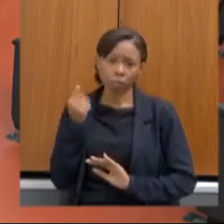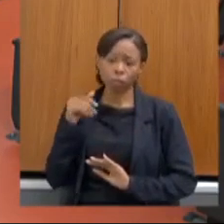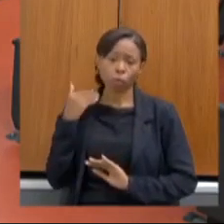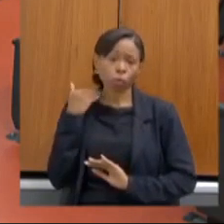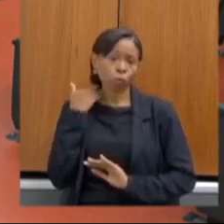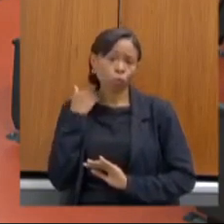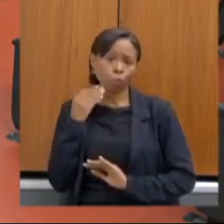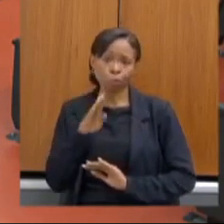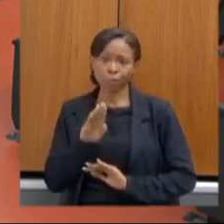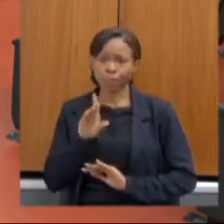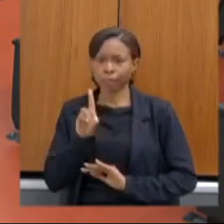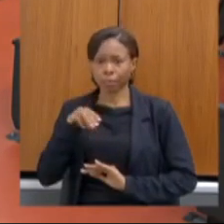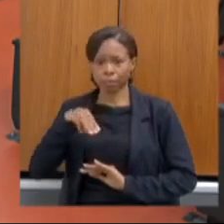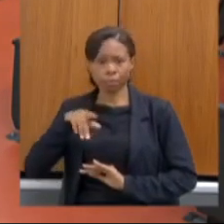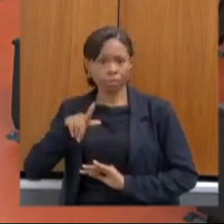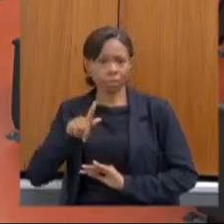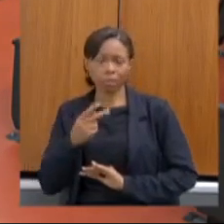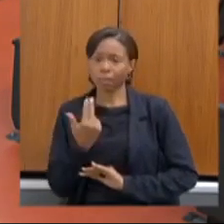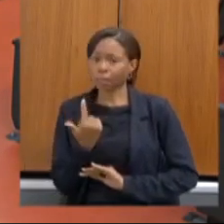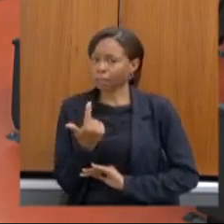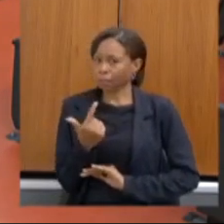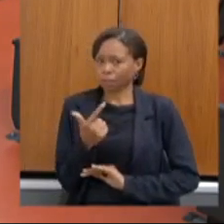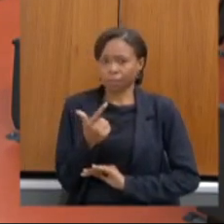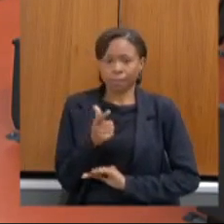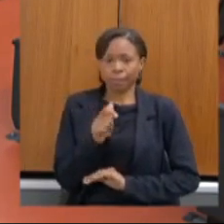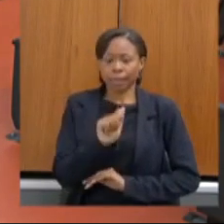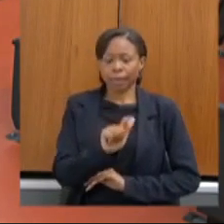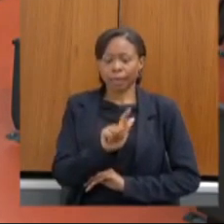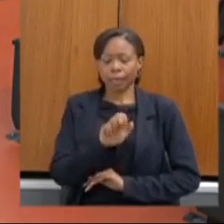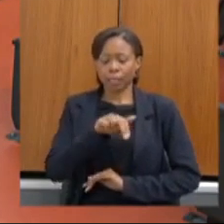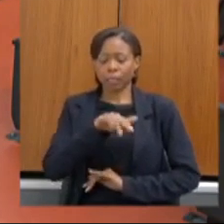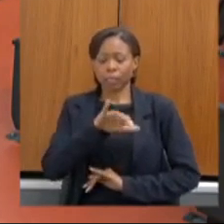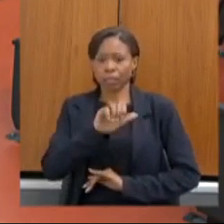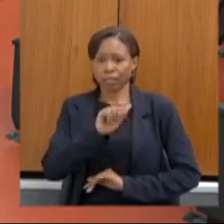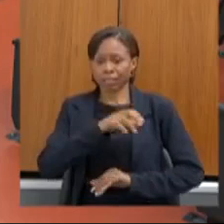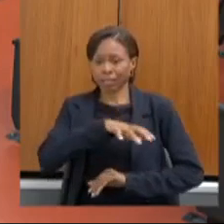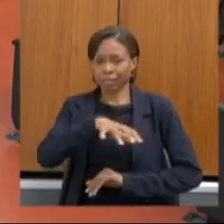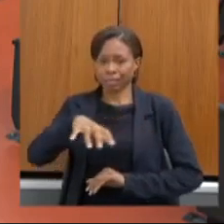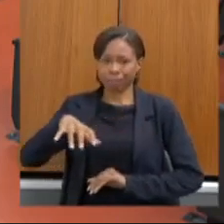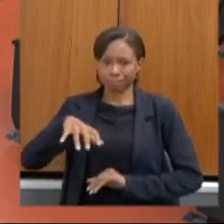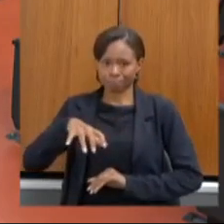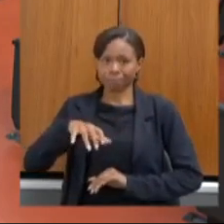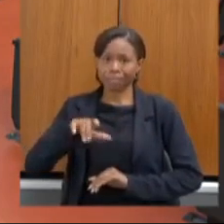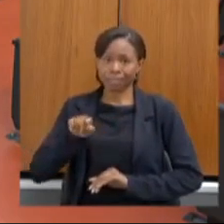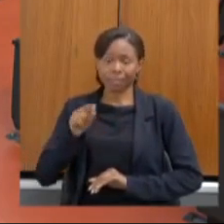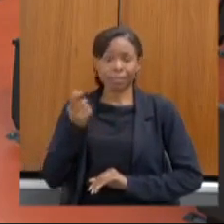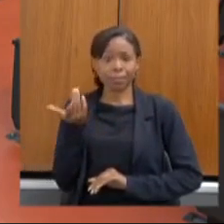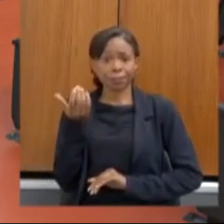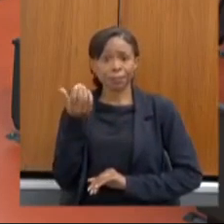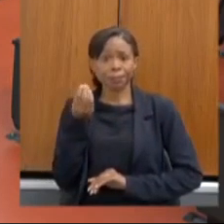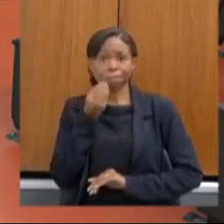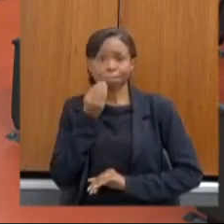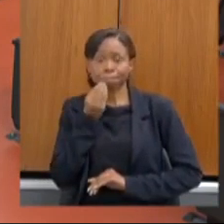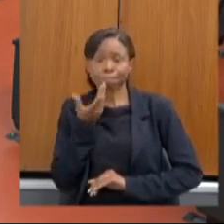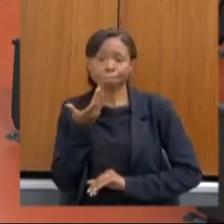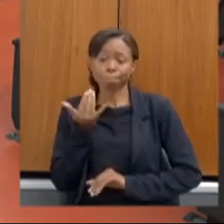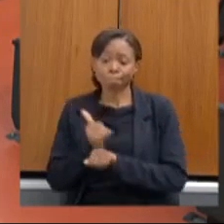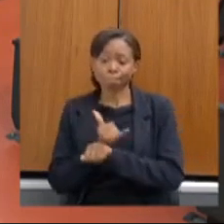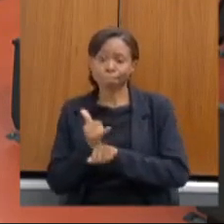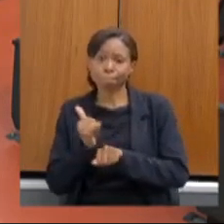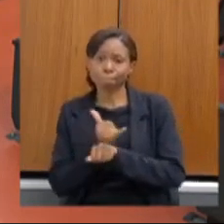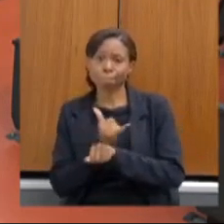procurando ações acessórias para ter uma capilaridade que hoje é difícil então